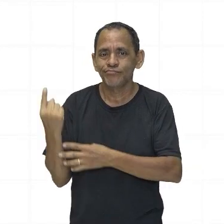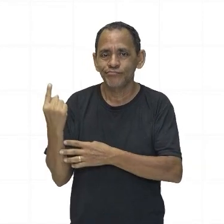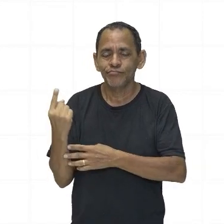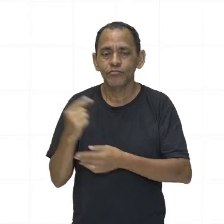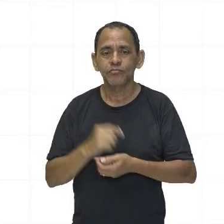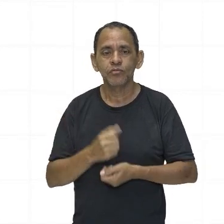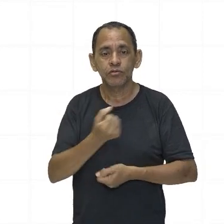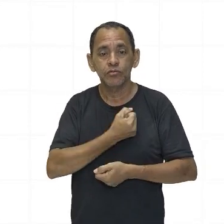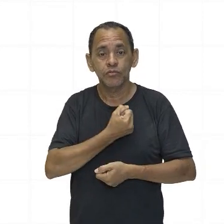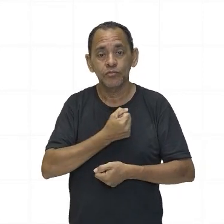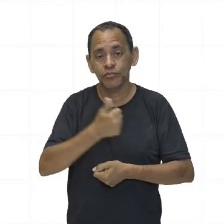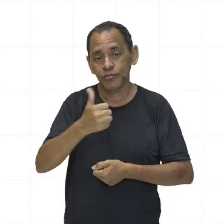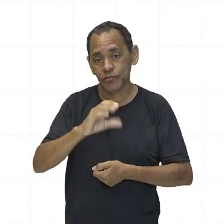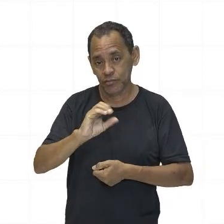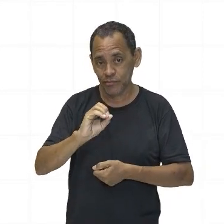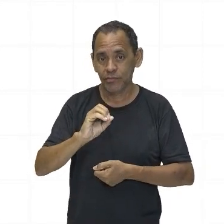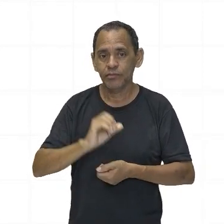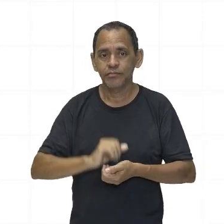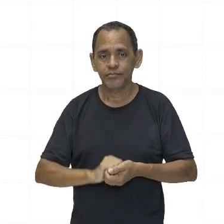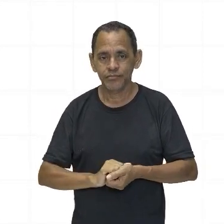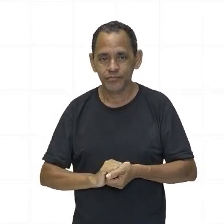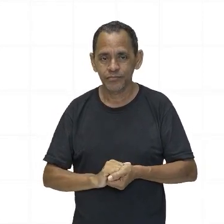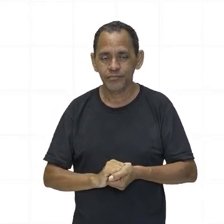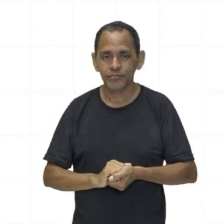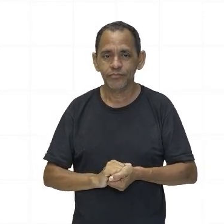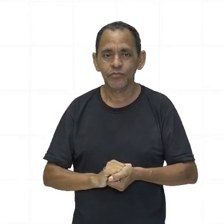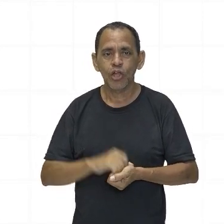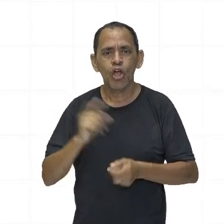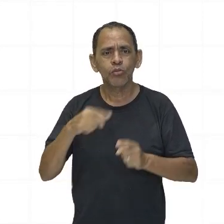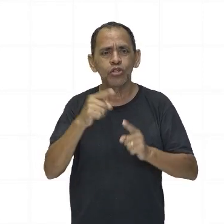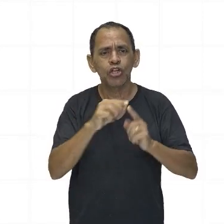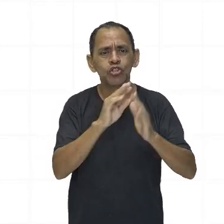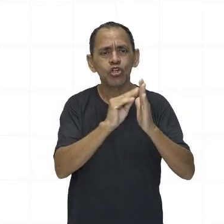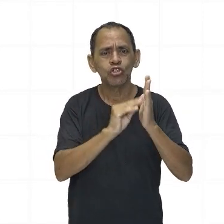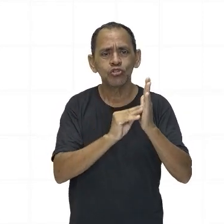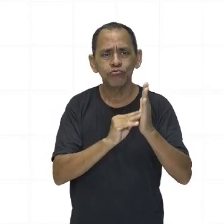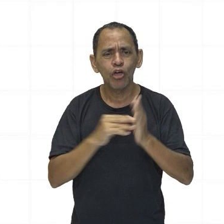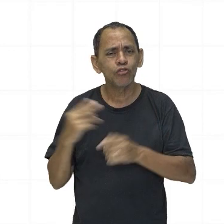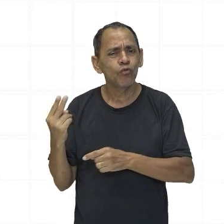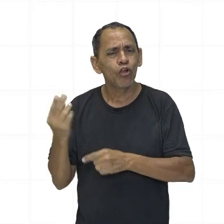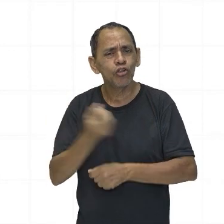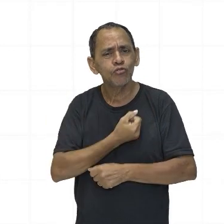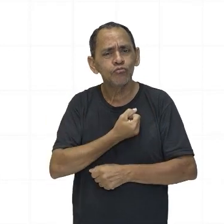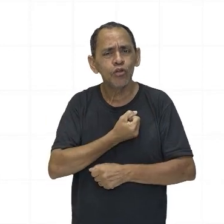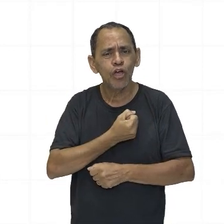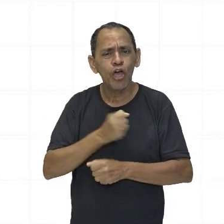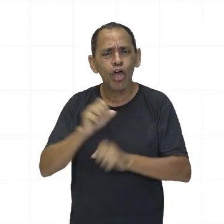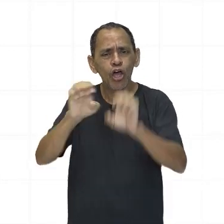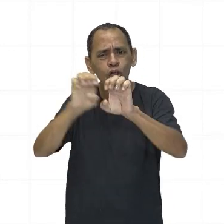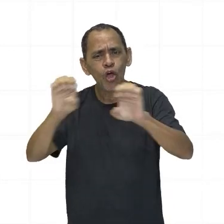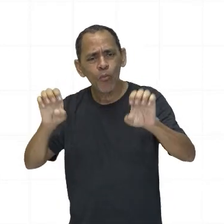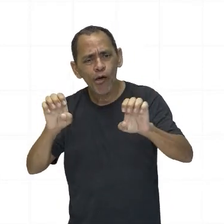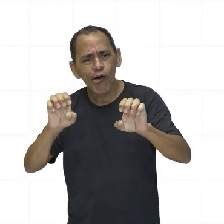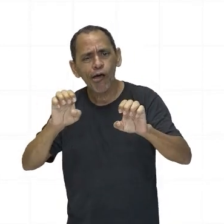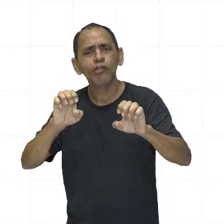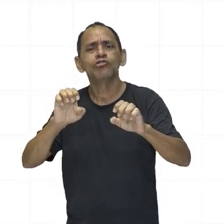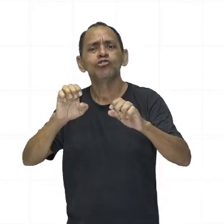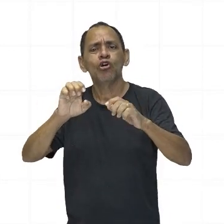número 10. Objeto do conhecimento, valor numérico de expressões